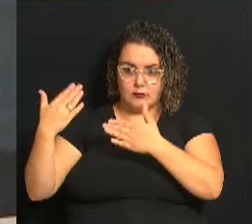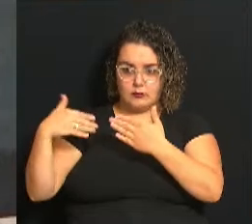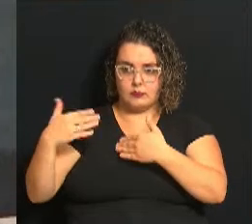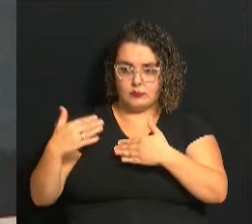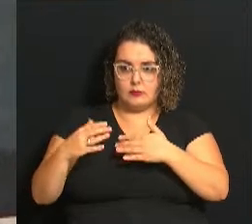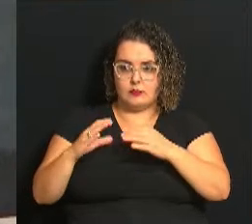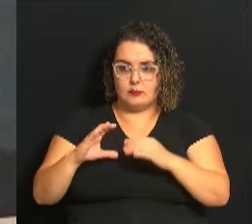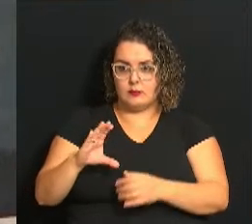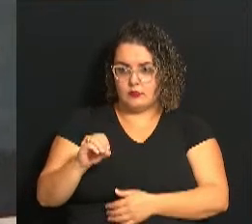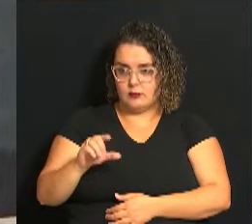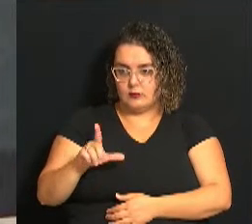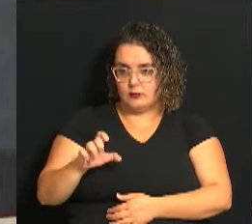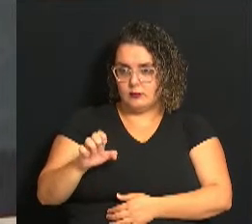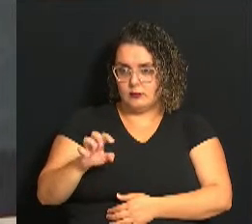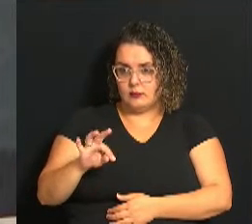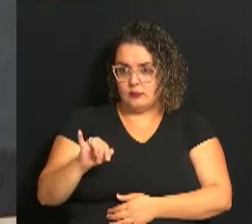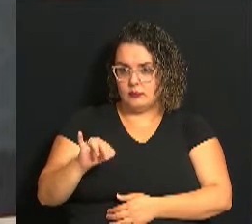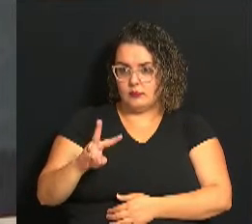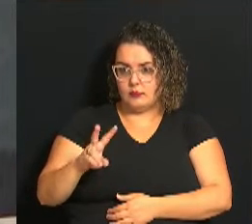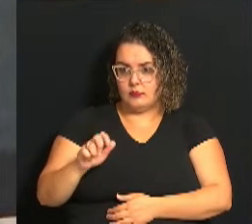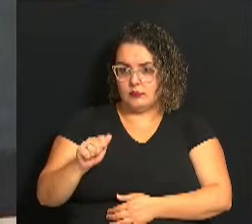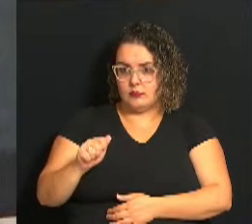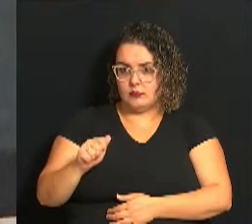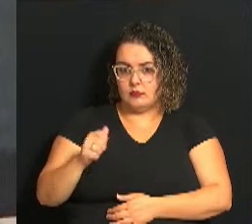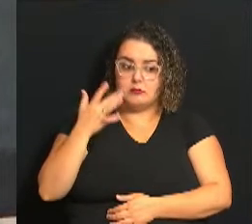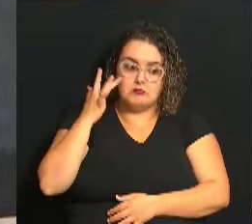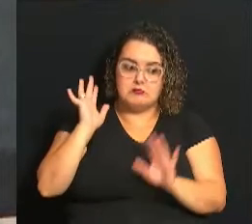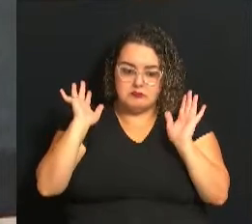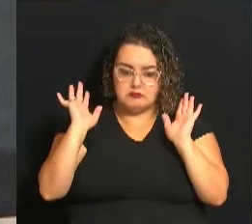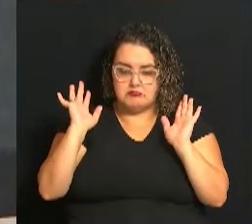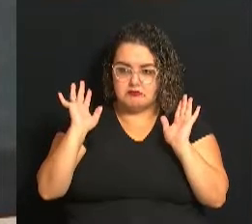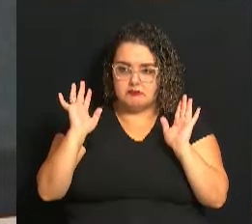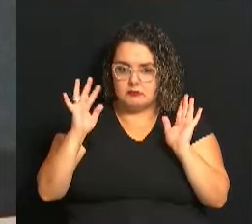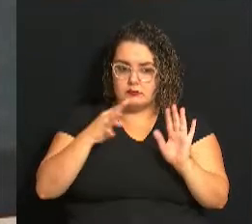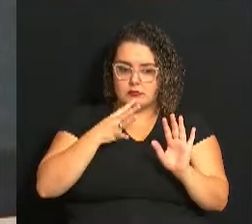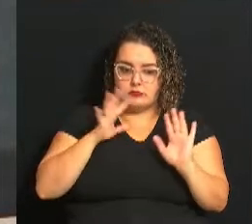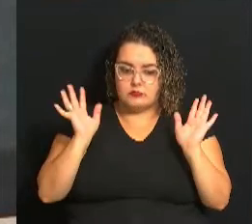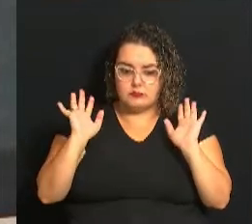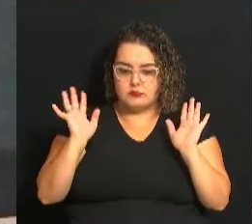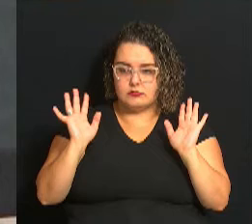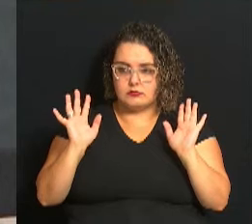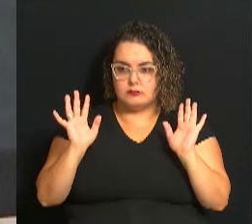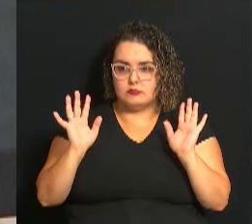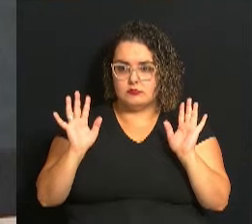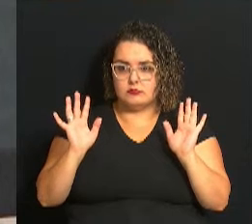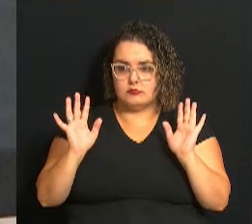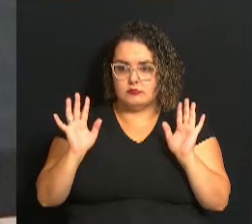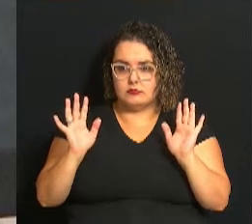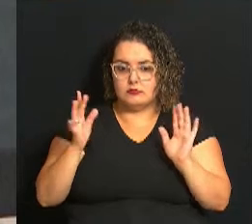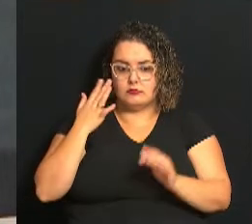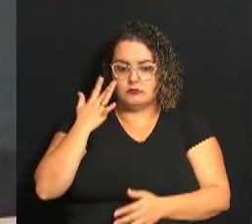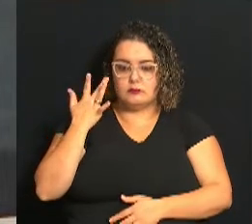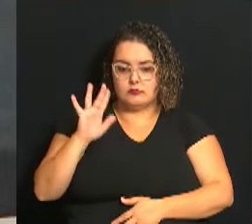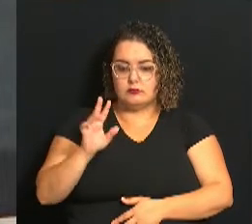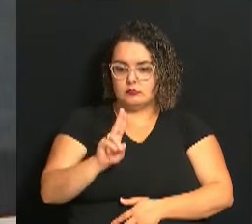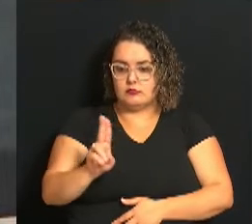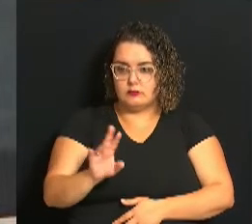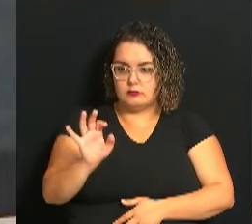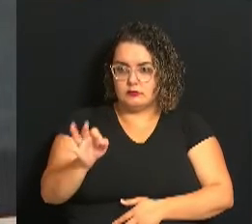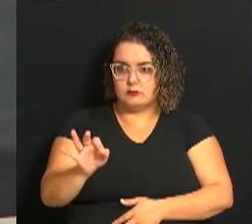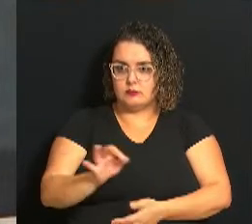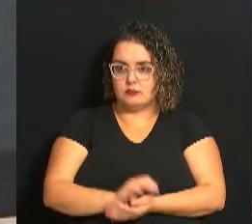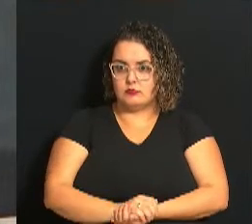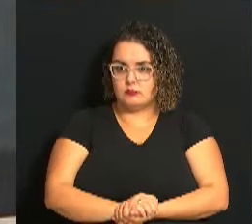conectividade. Se esse é o nome que eu sou leigo também. Então, como vamos resolver essa questão,